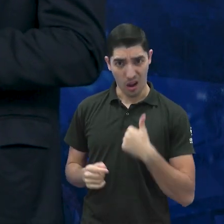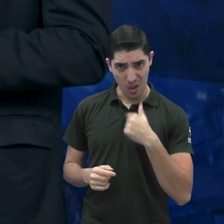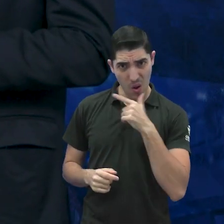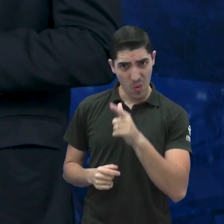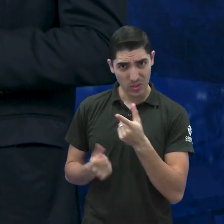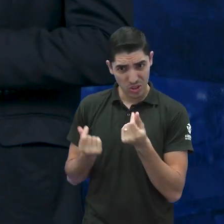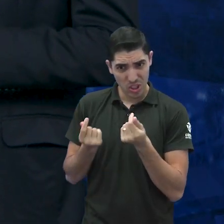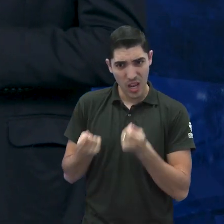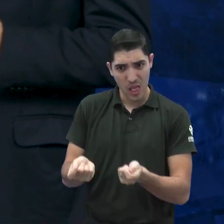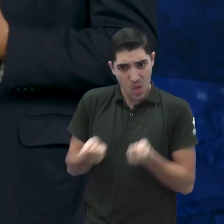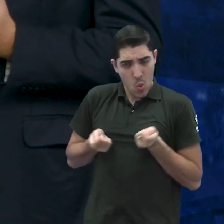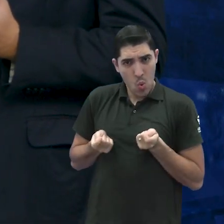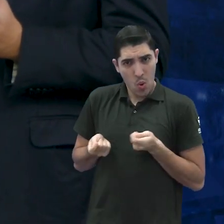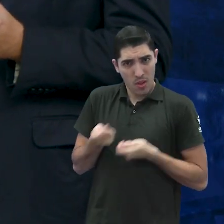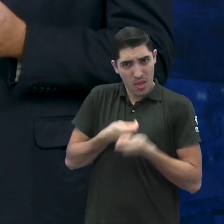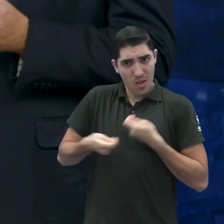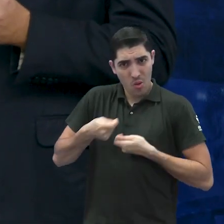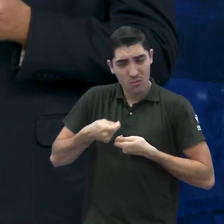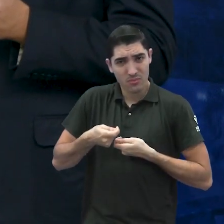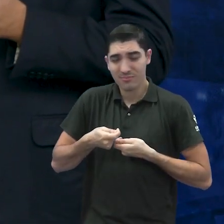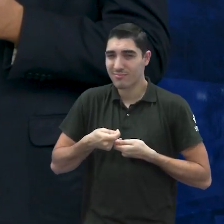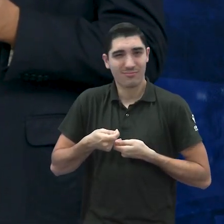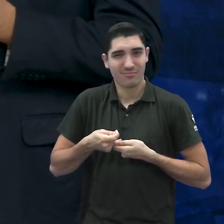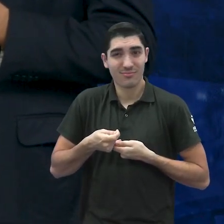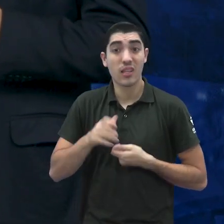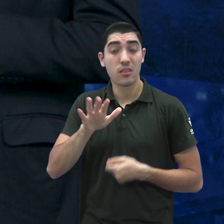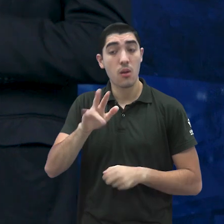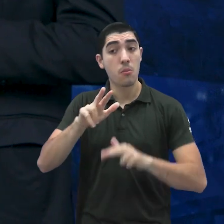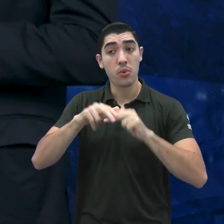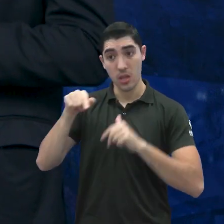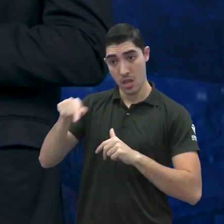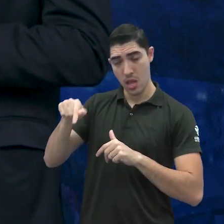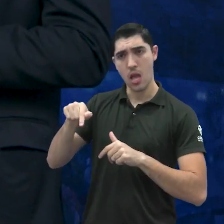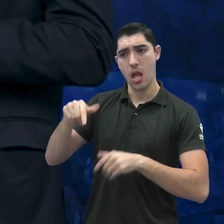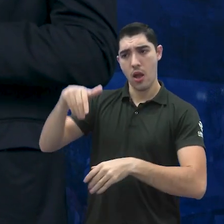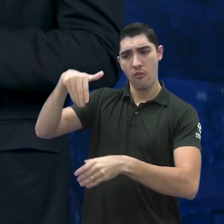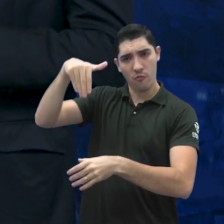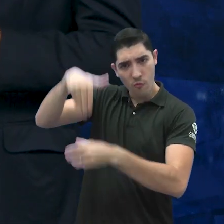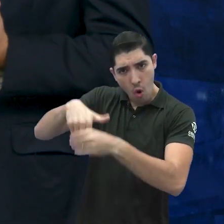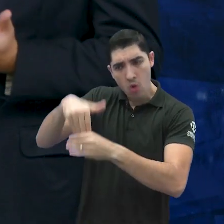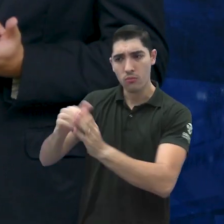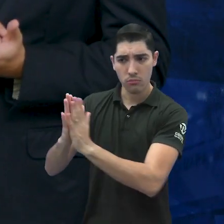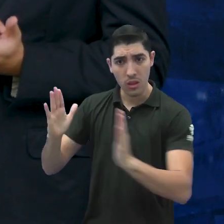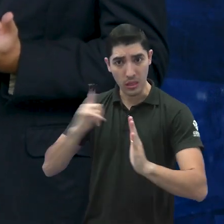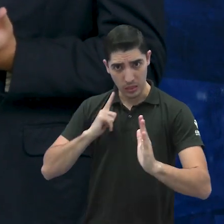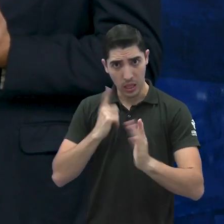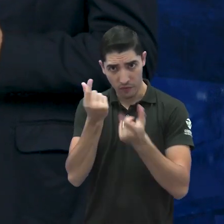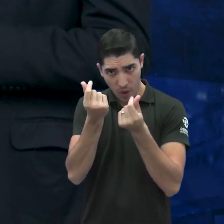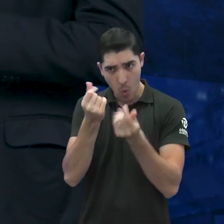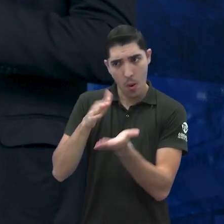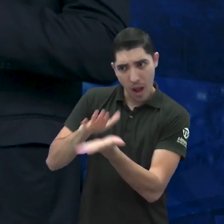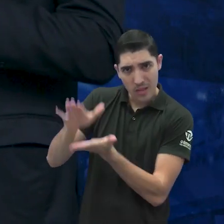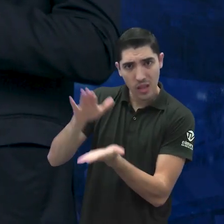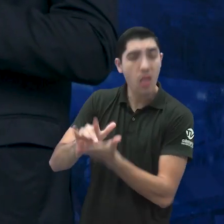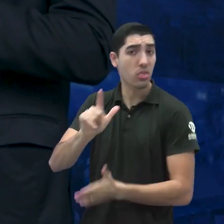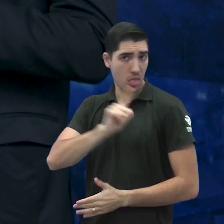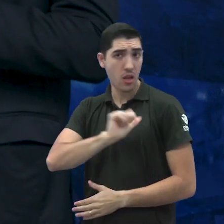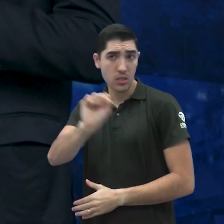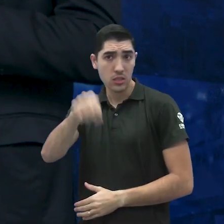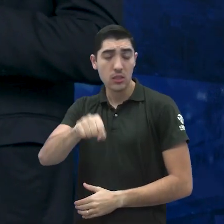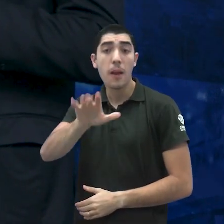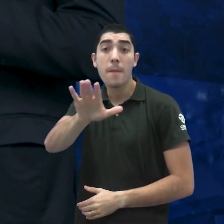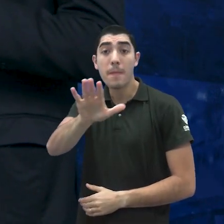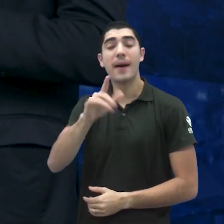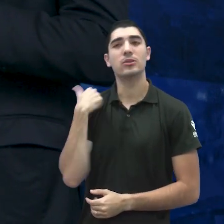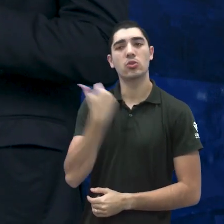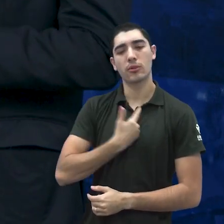uma economia em uma eleição. O ato de você realizar a eleição tem um custo? Tem exatamente um custo, mas o